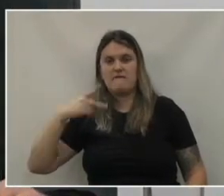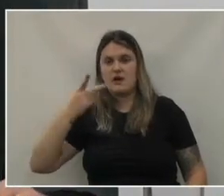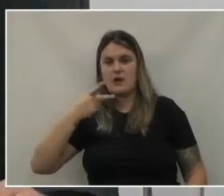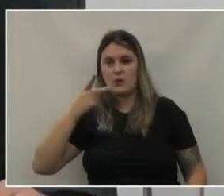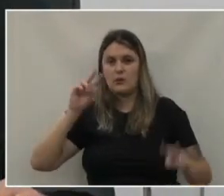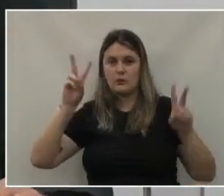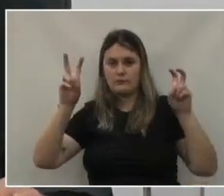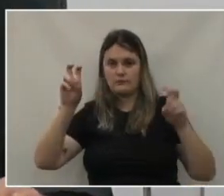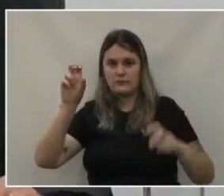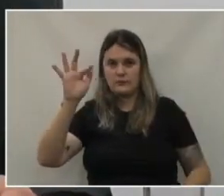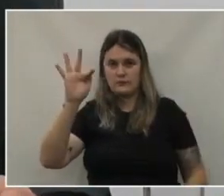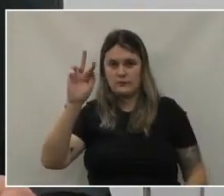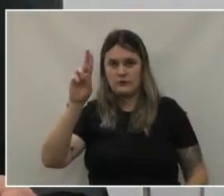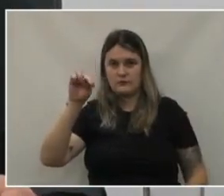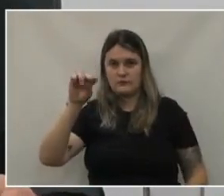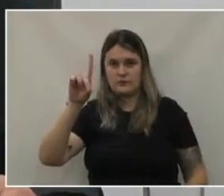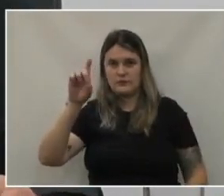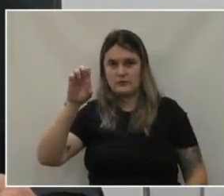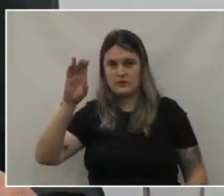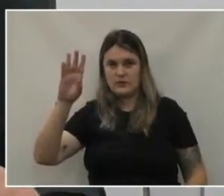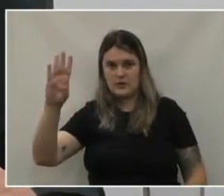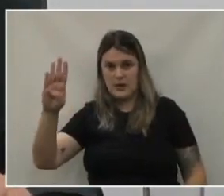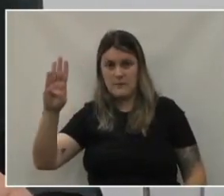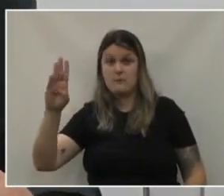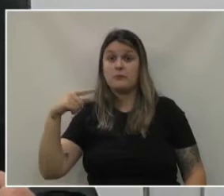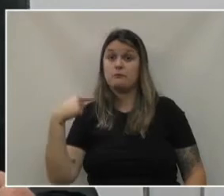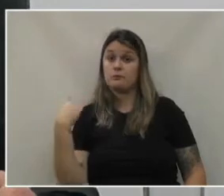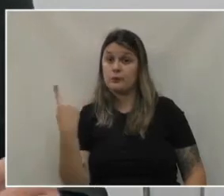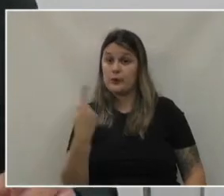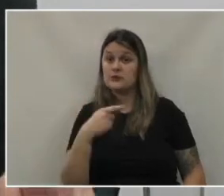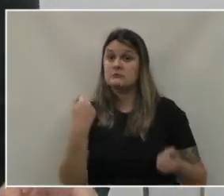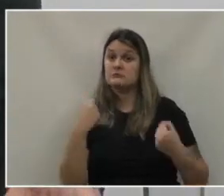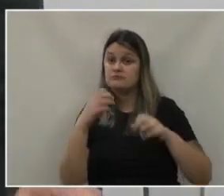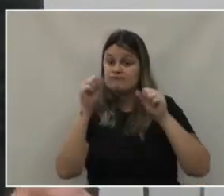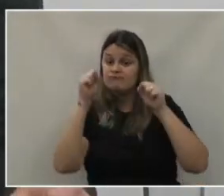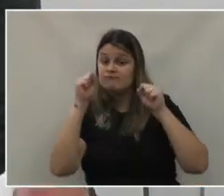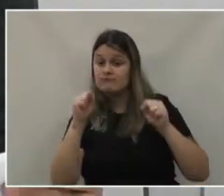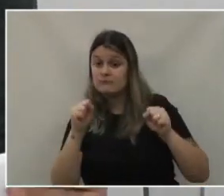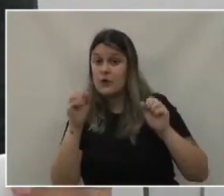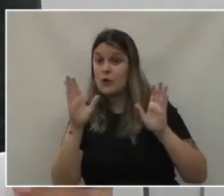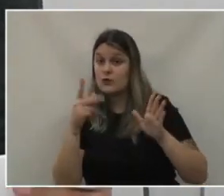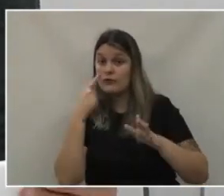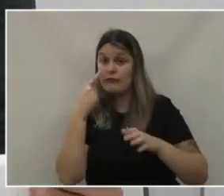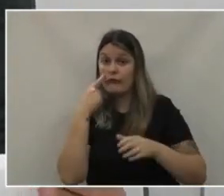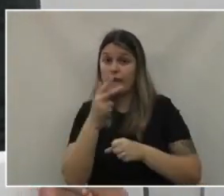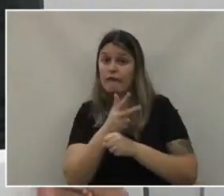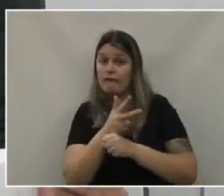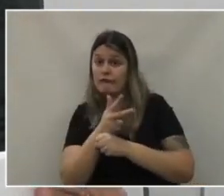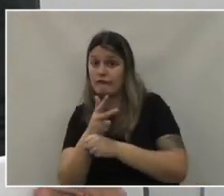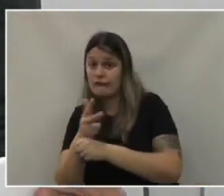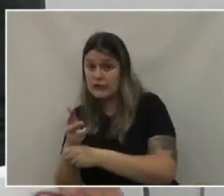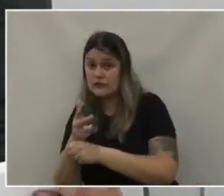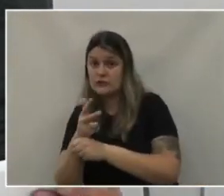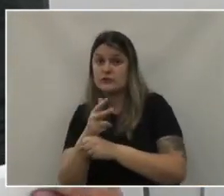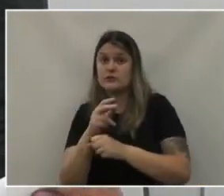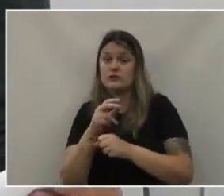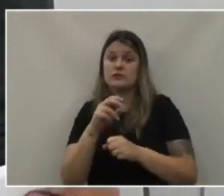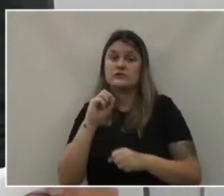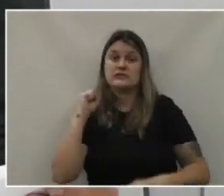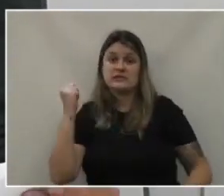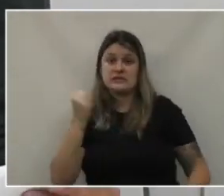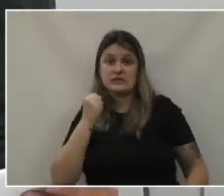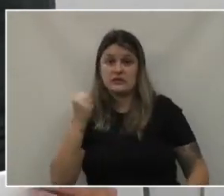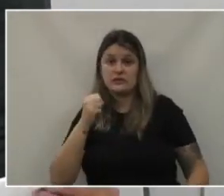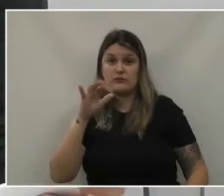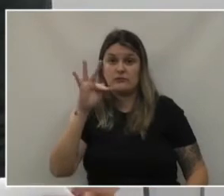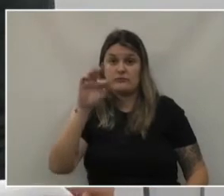sobre o Fundeb. Realmente temos que acompanhar. Hoje eu estava vendo o vídeo ao vivo do senador